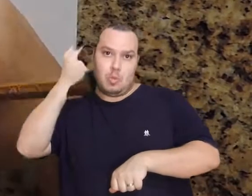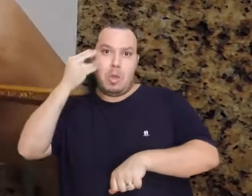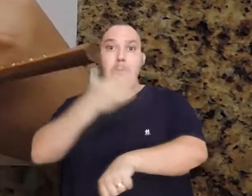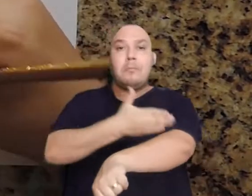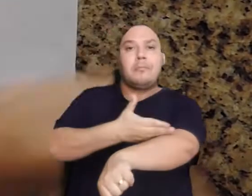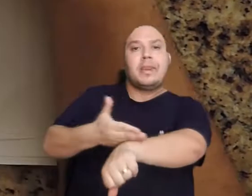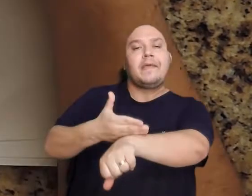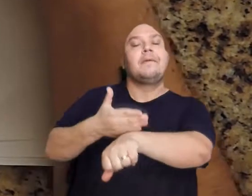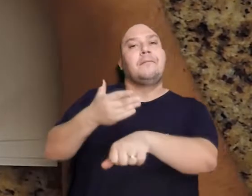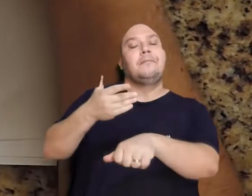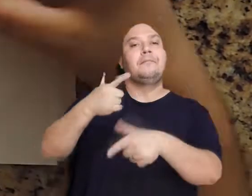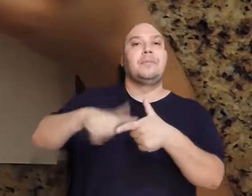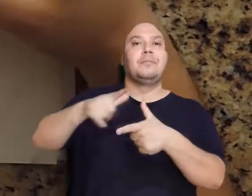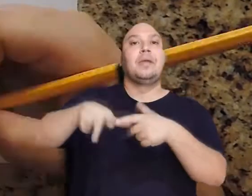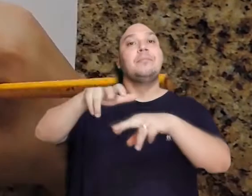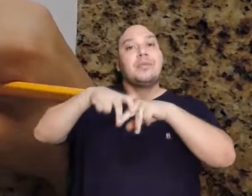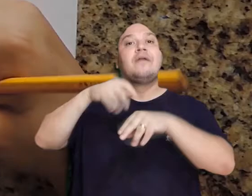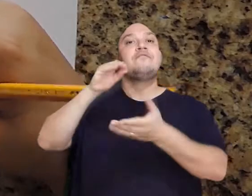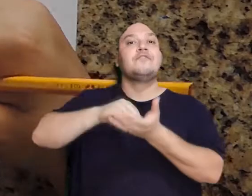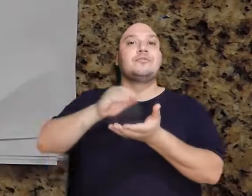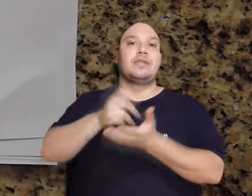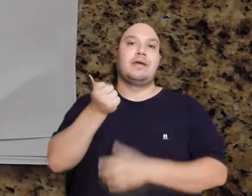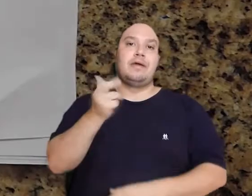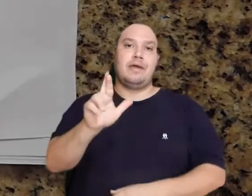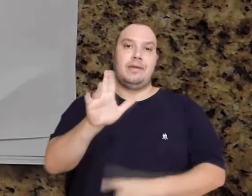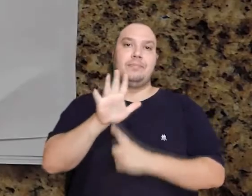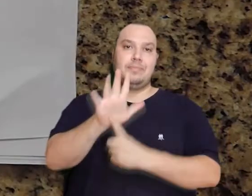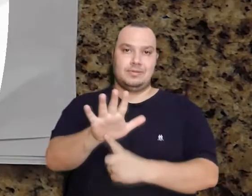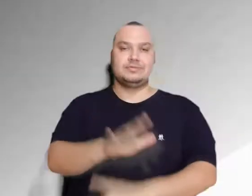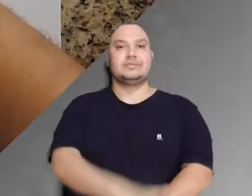preto, as quais representariam o ar.